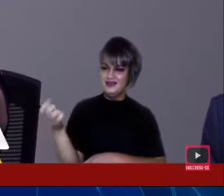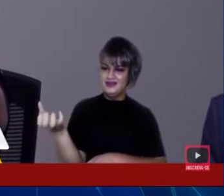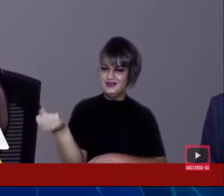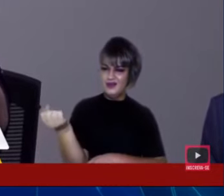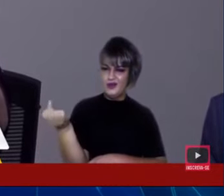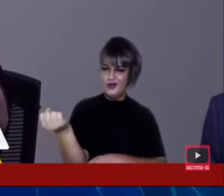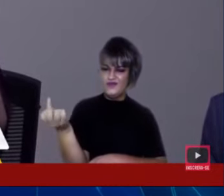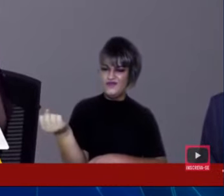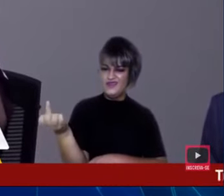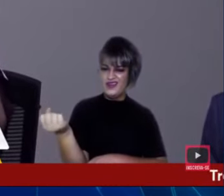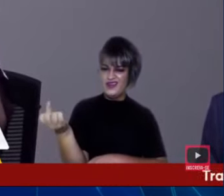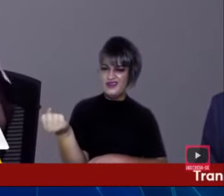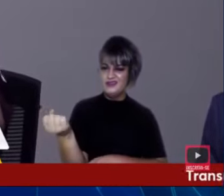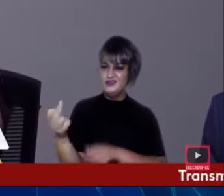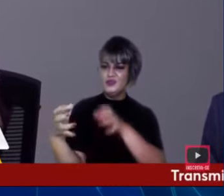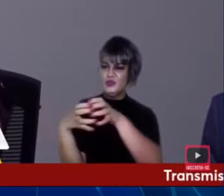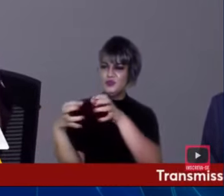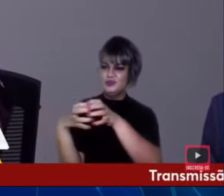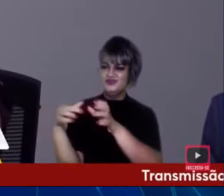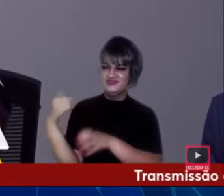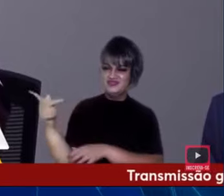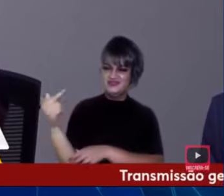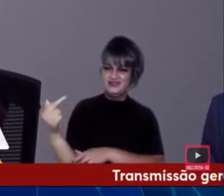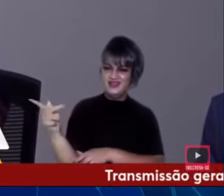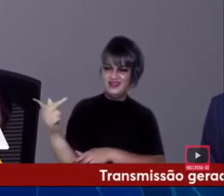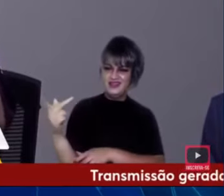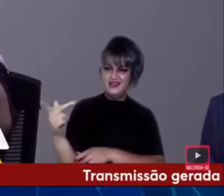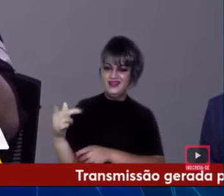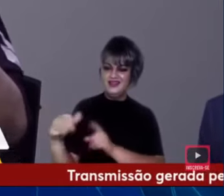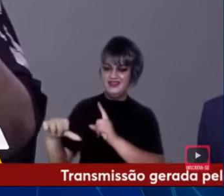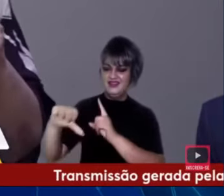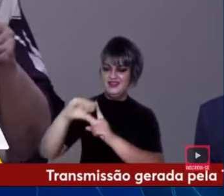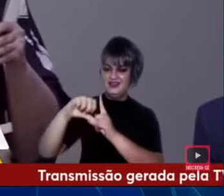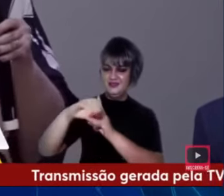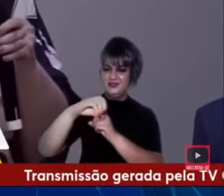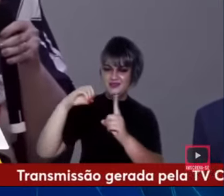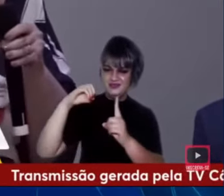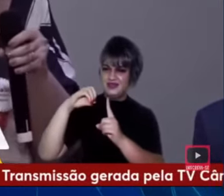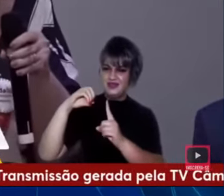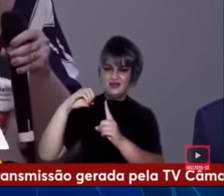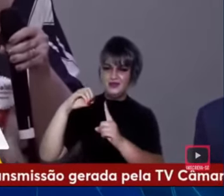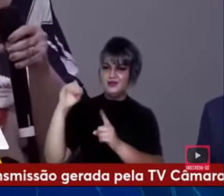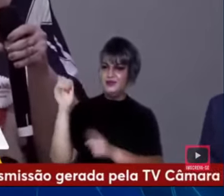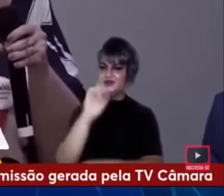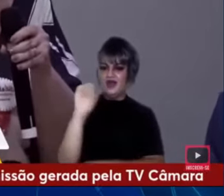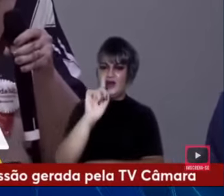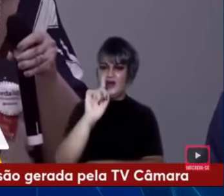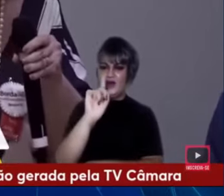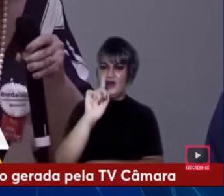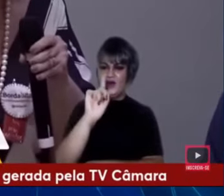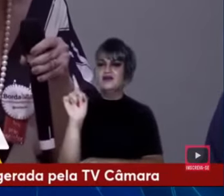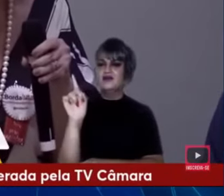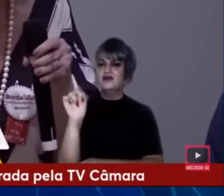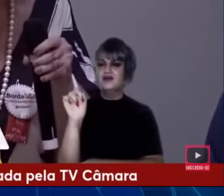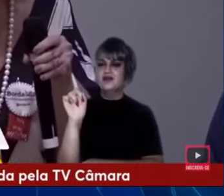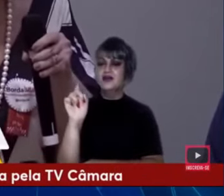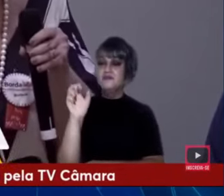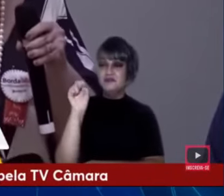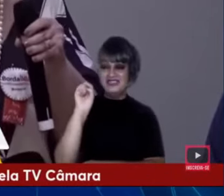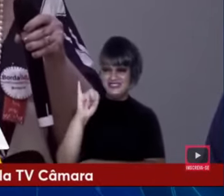covardes. Mas, se nós não tivéssemos dado a anistia